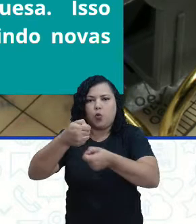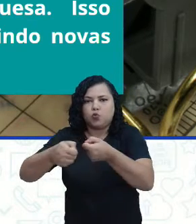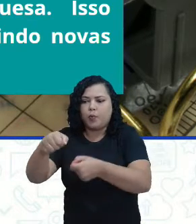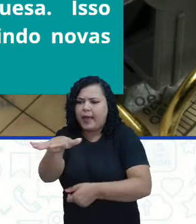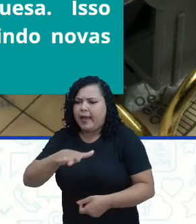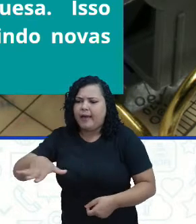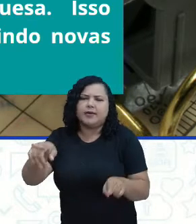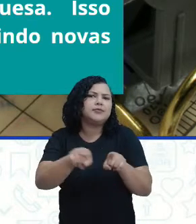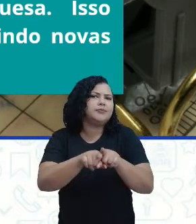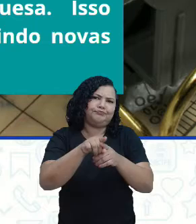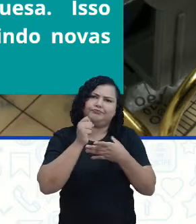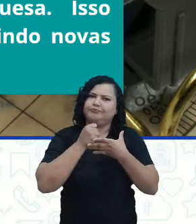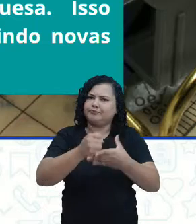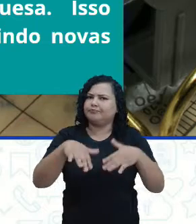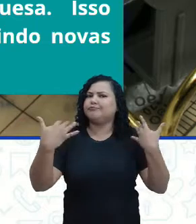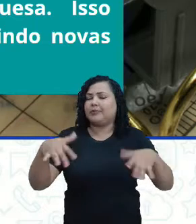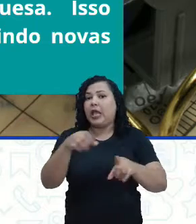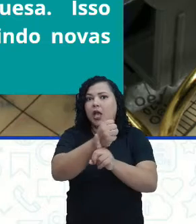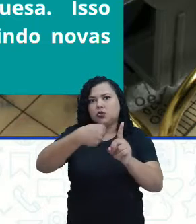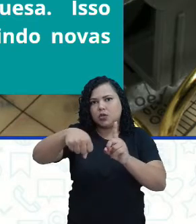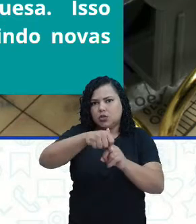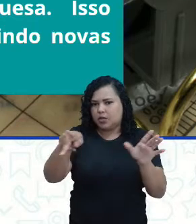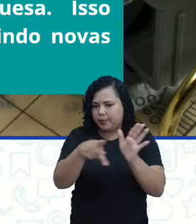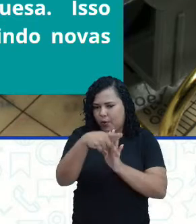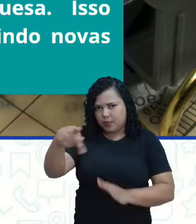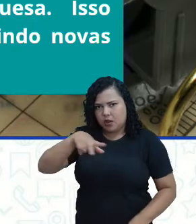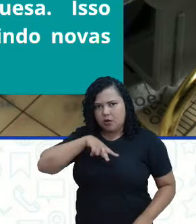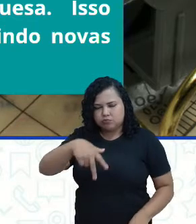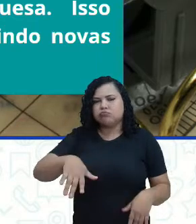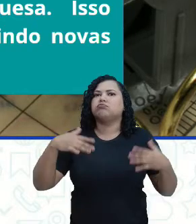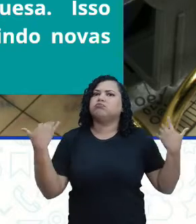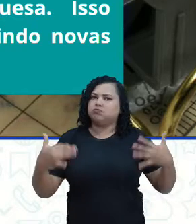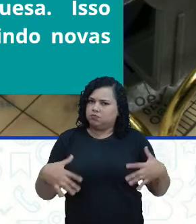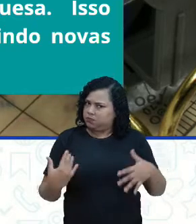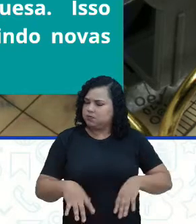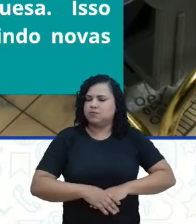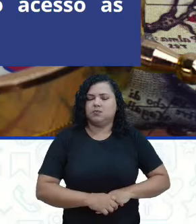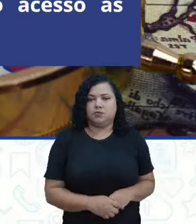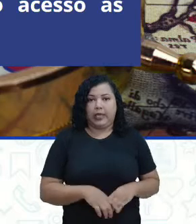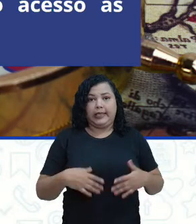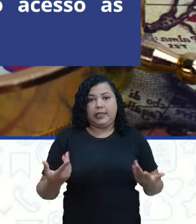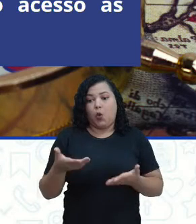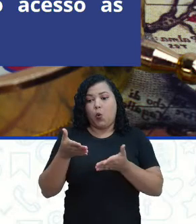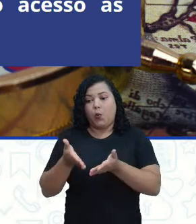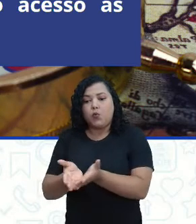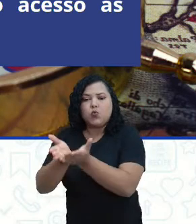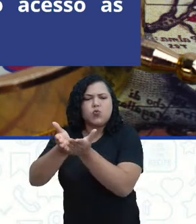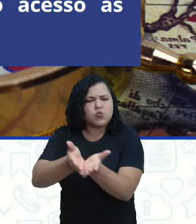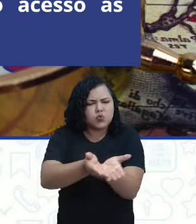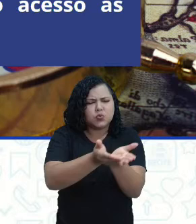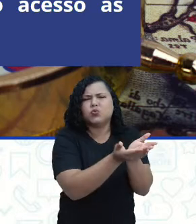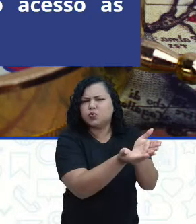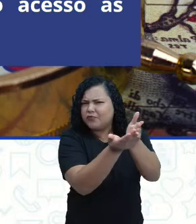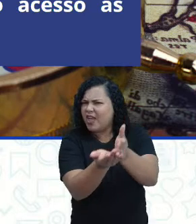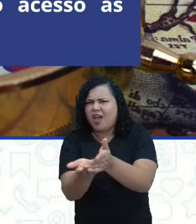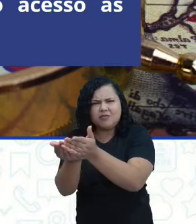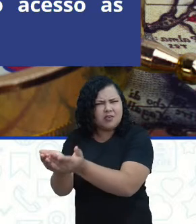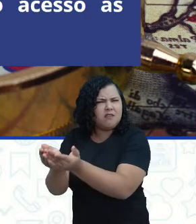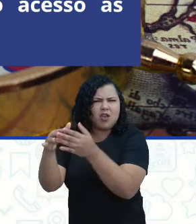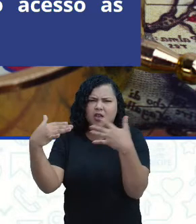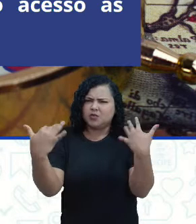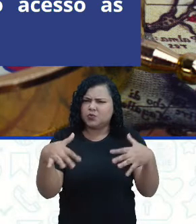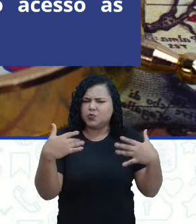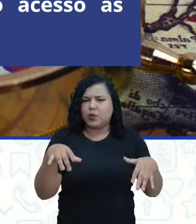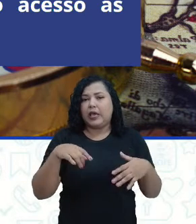ajudou demais e a própria sociedade portuguesa. E aí Portugal explora o Atlântico. E aí consideram-se as